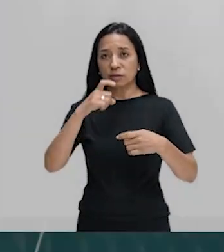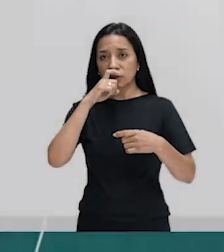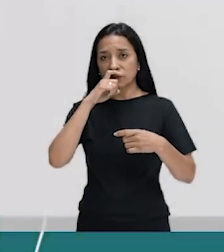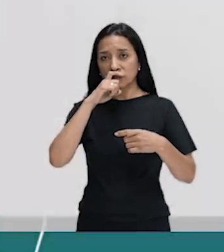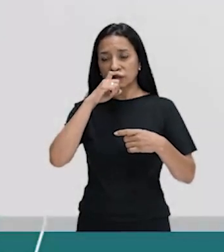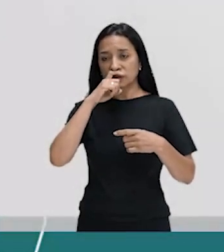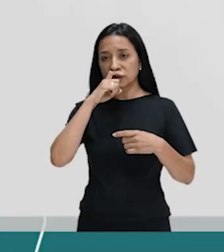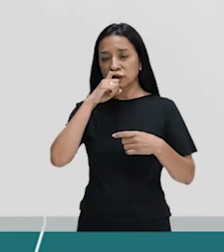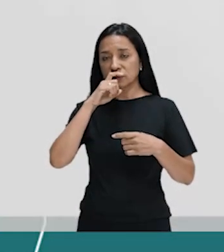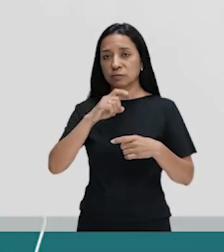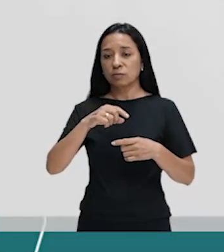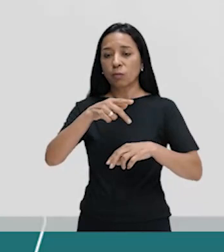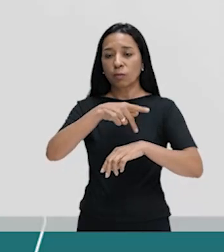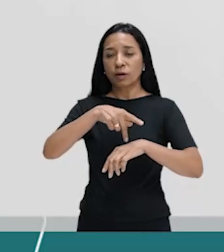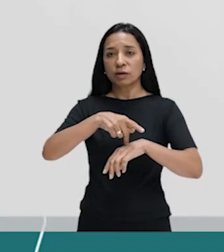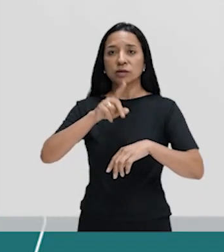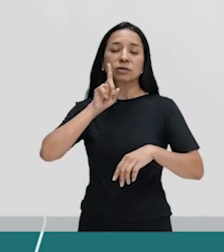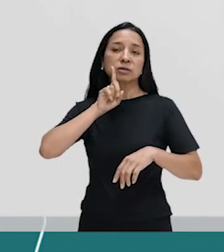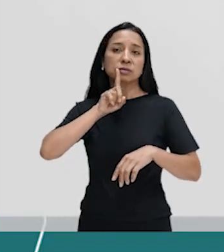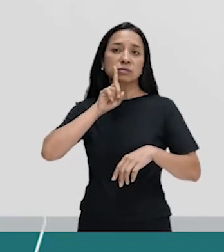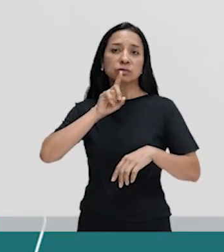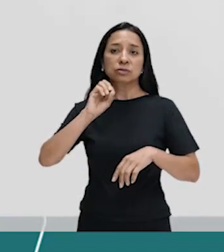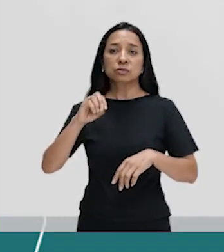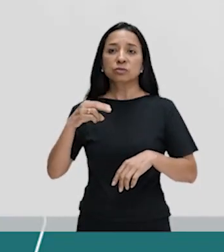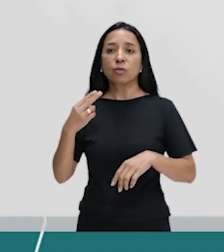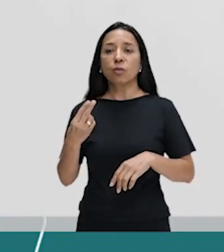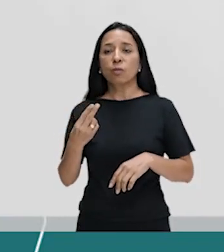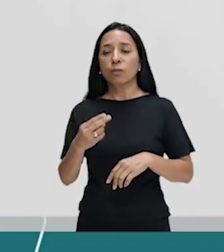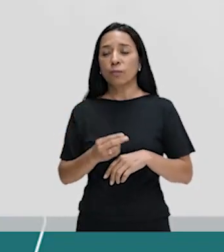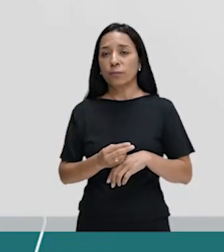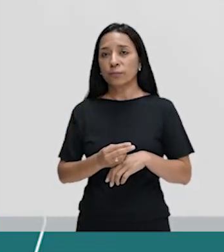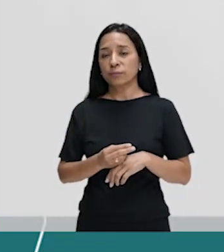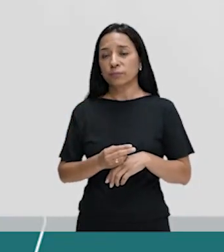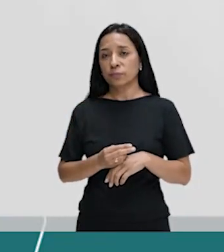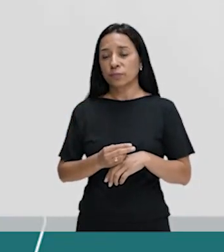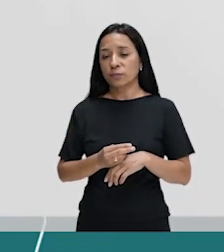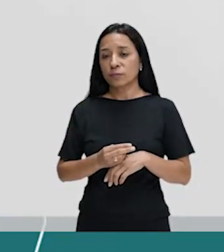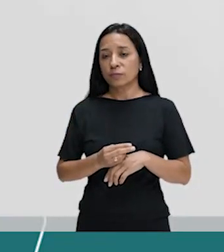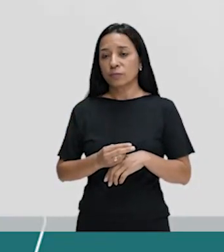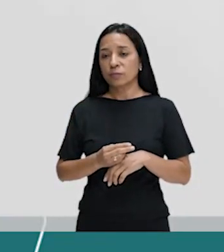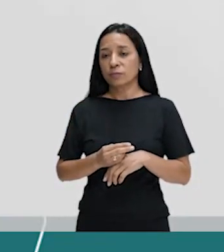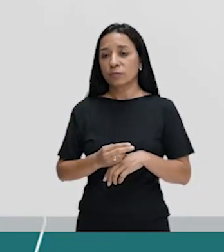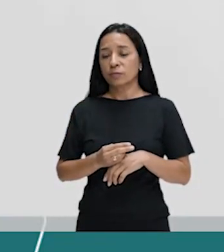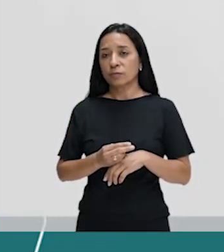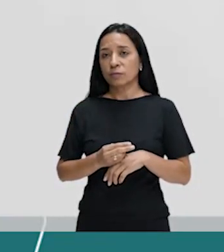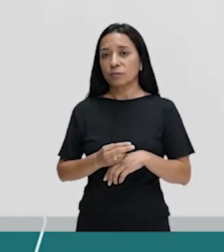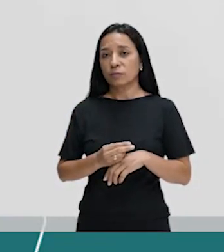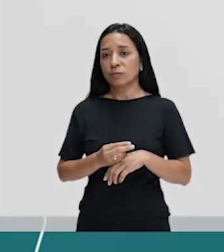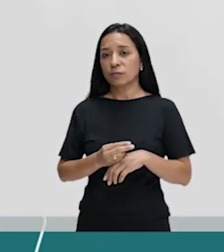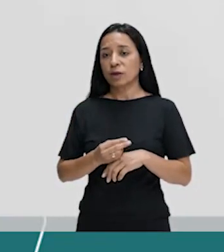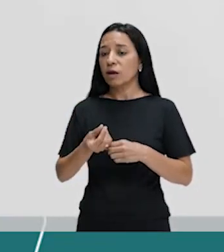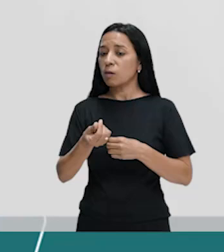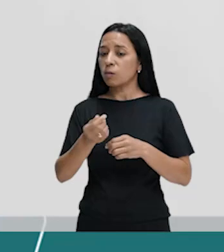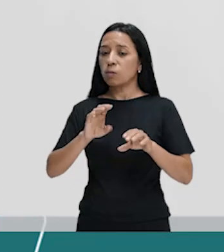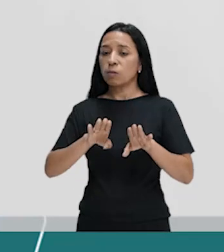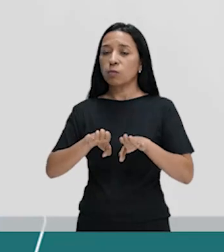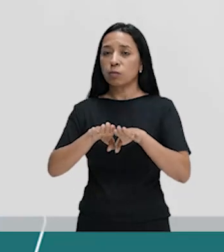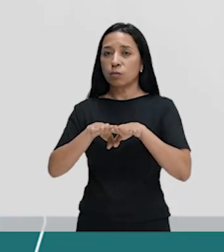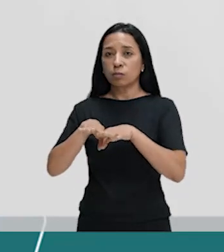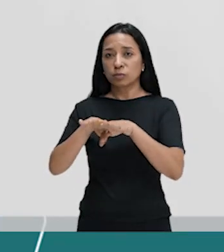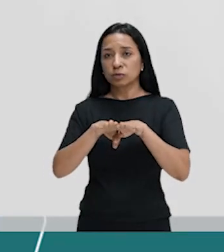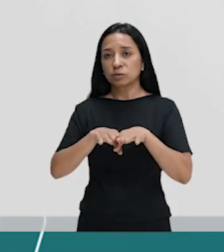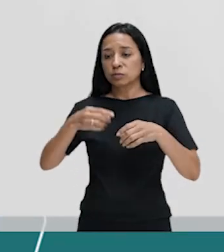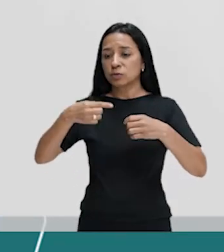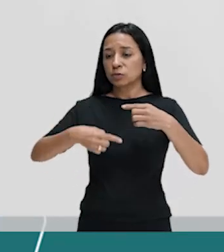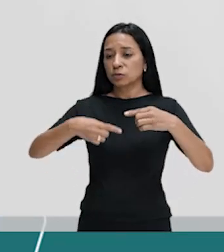o capitalismo, como a União Soviética, o comunismo, eles disputaram áreas de influência dentro do